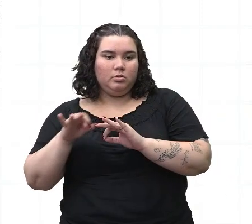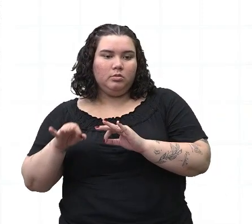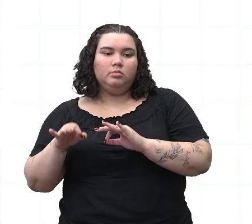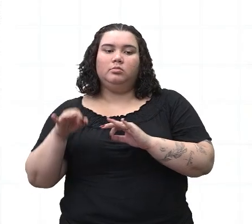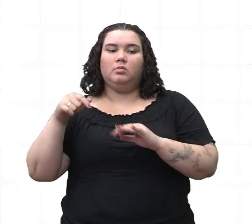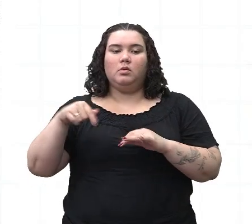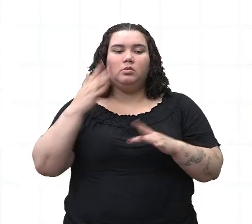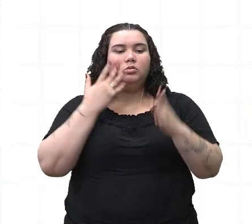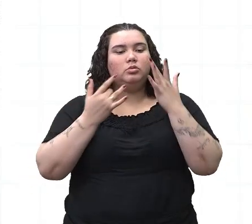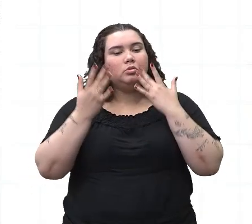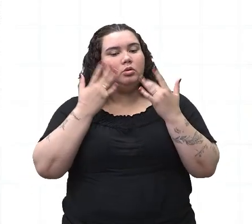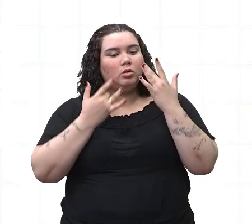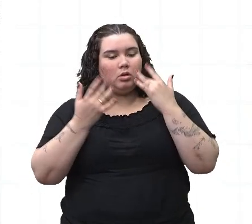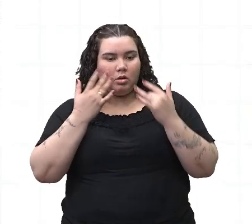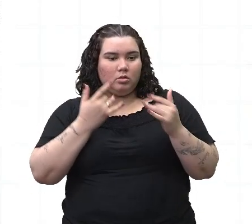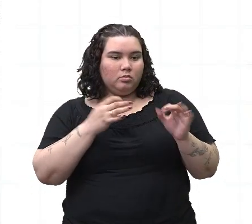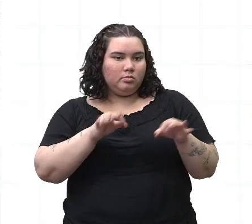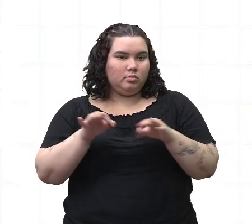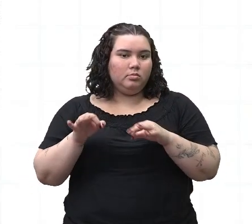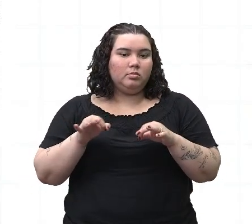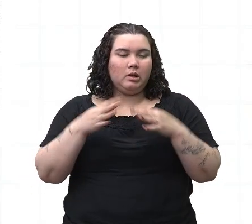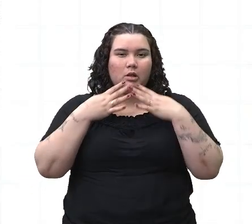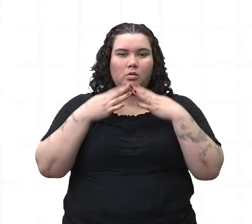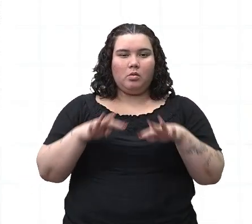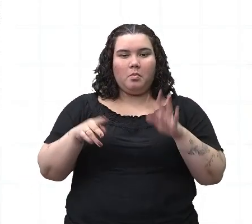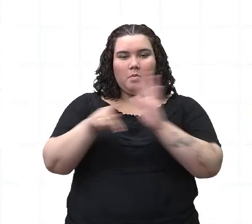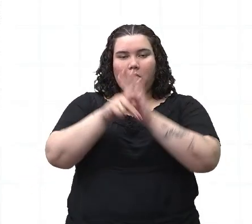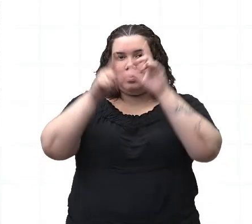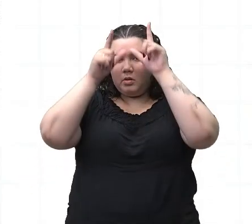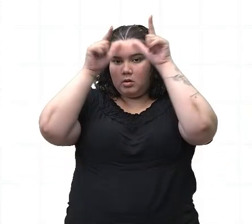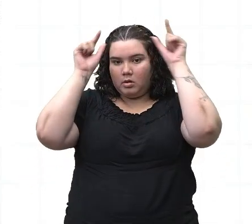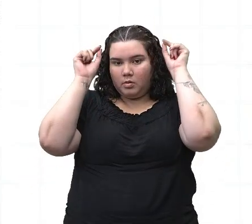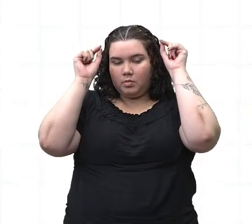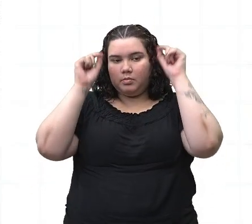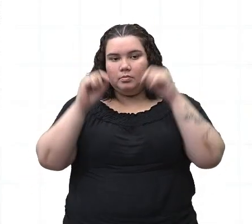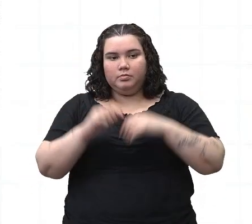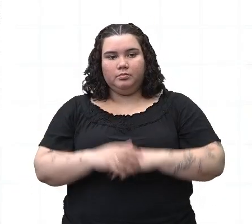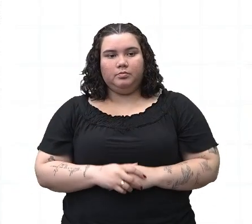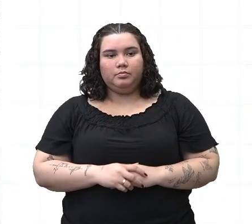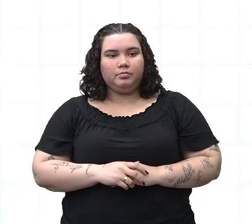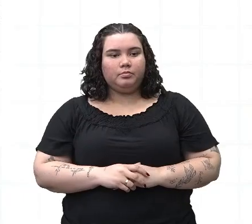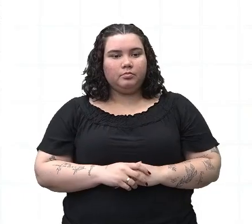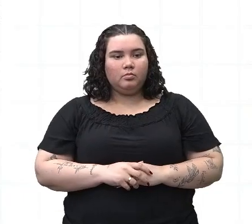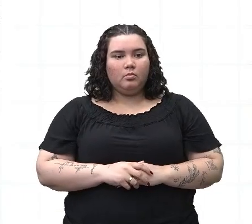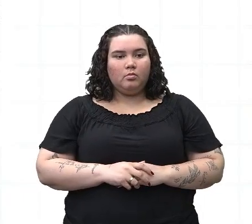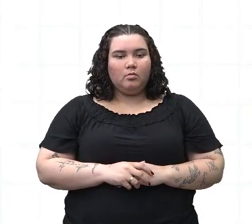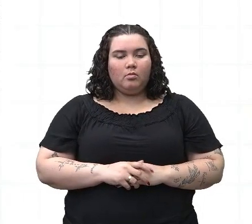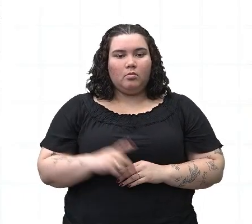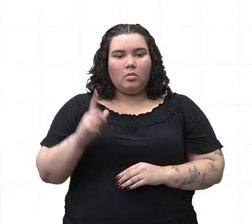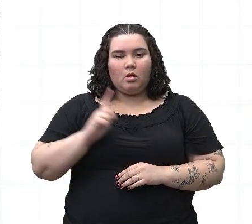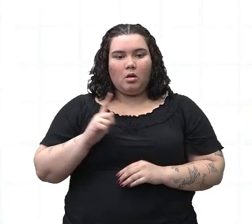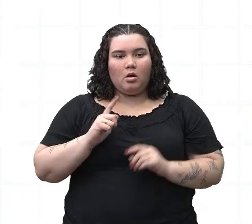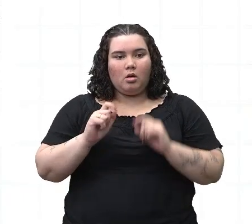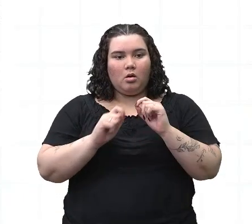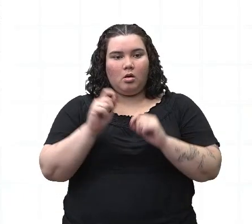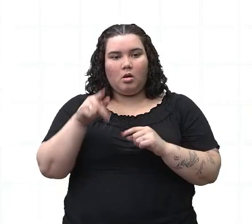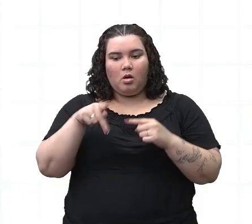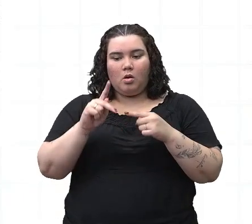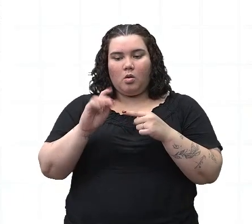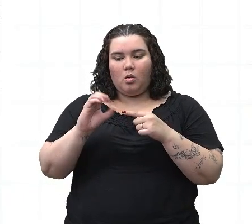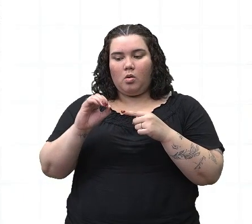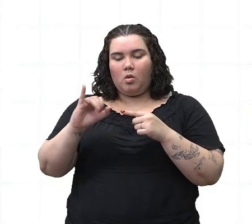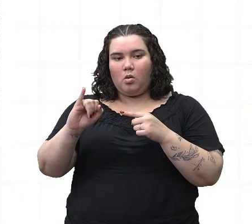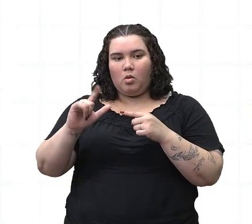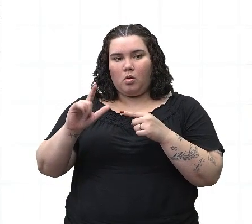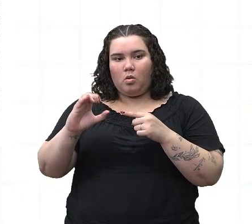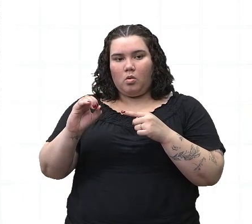um teatro grego típico. E a gente tem várias partes, né? Tem a parte que eles chamavam de koilon, a parte